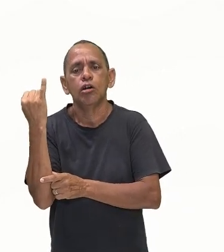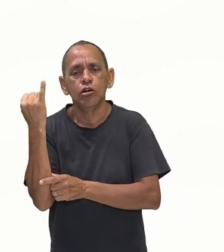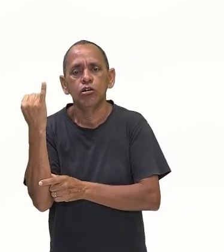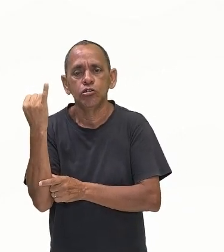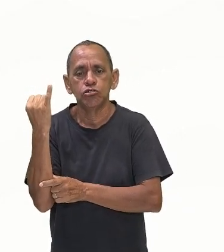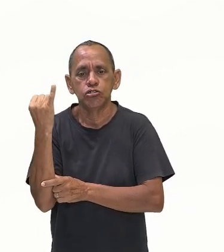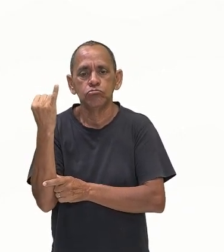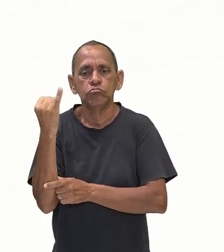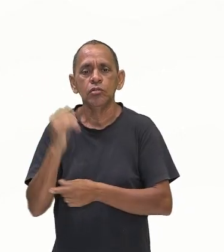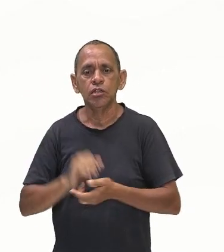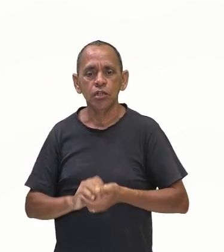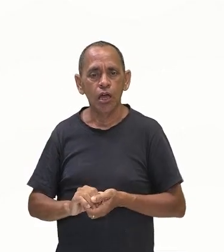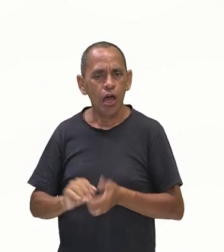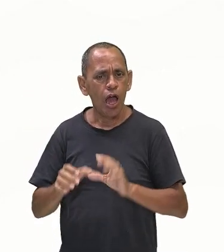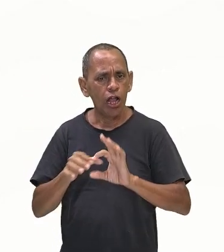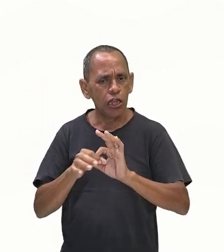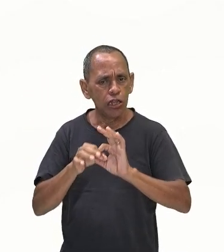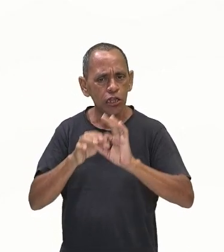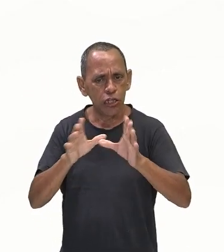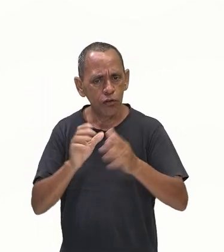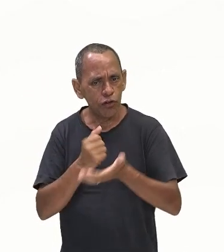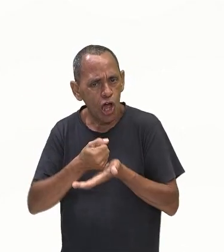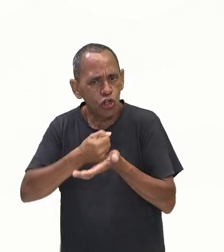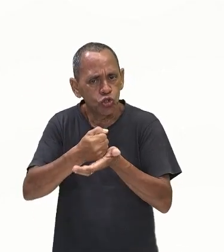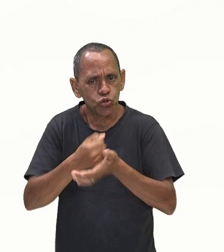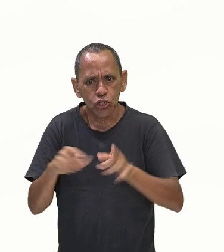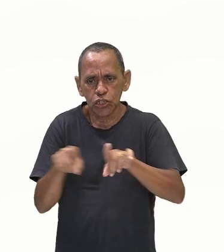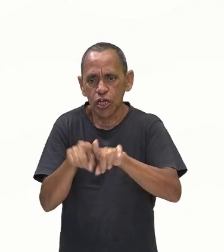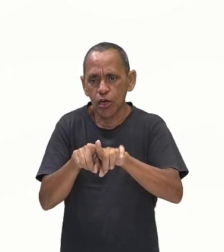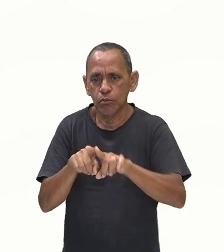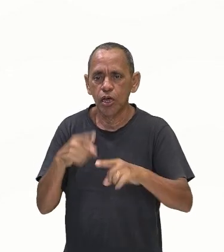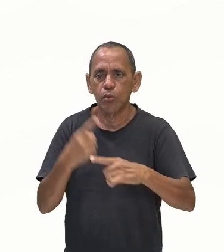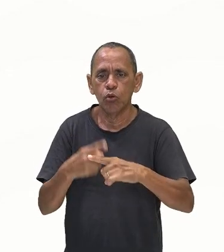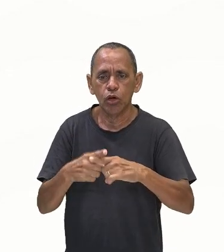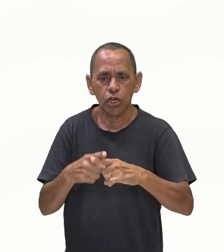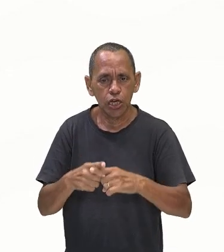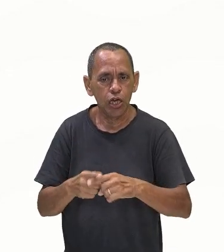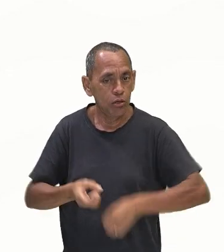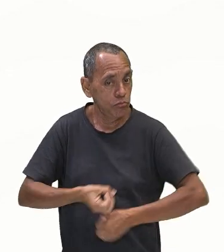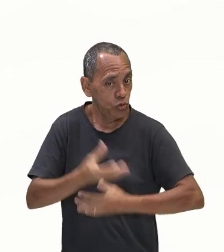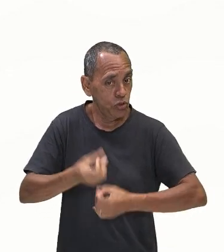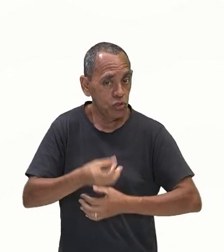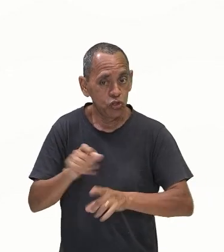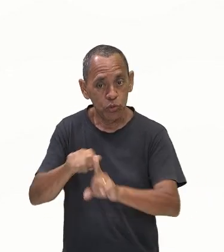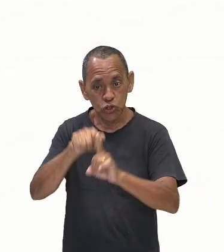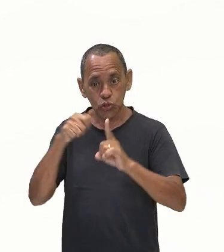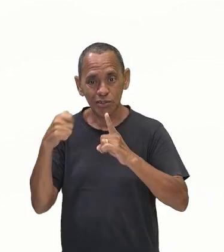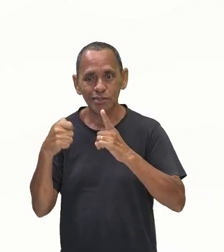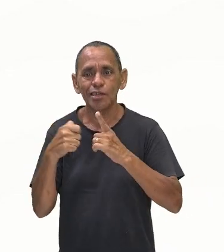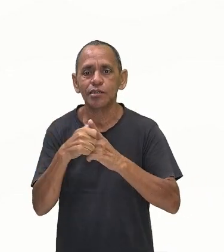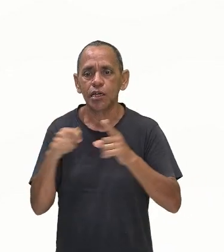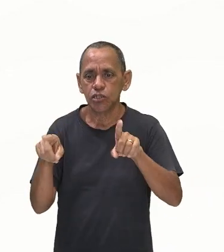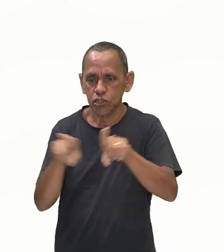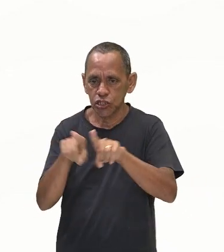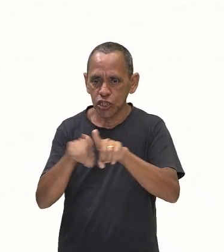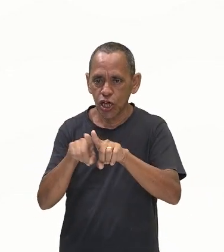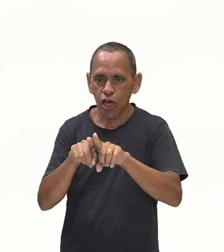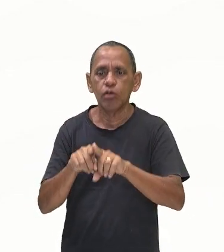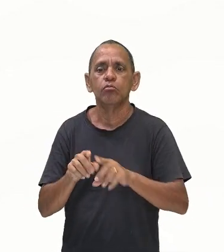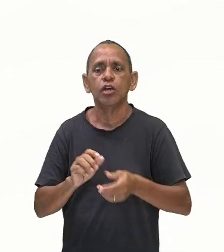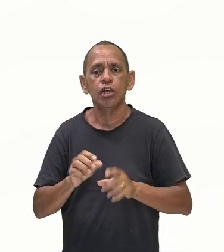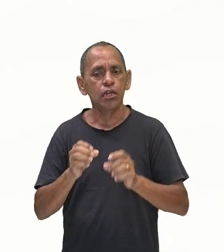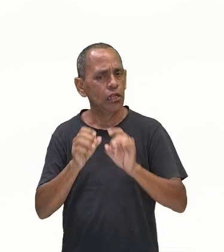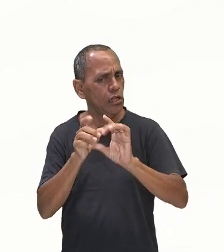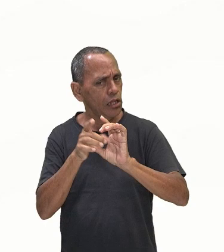voltando aqui. E nós temos também agora a questão de uma oposição, né, que devido ao preconceito e à falta de estrutura